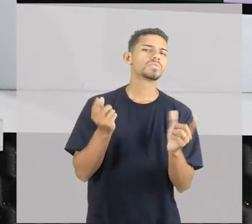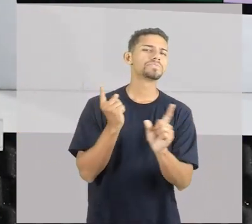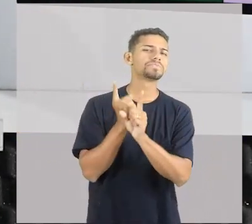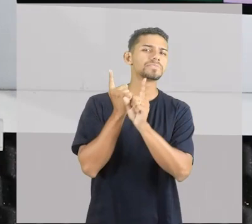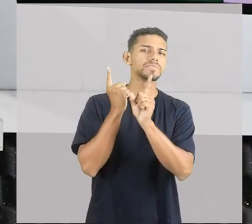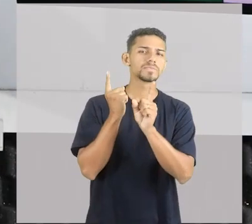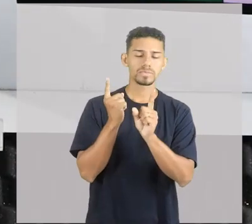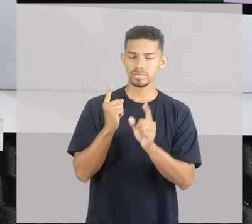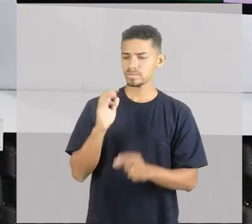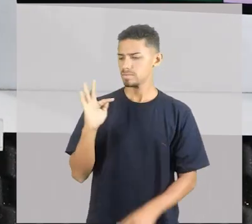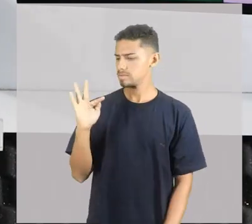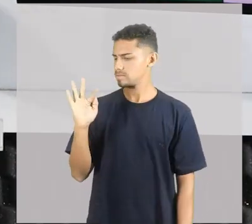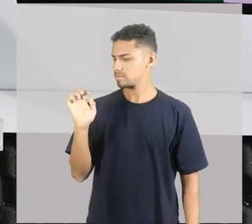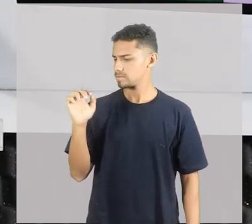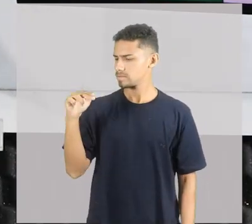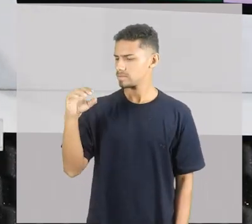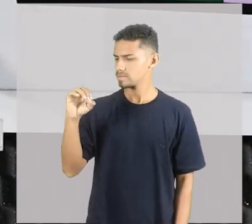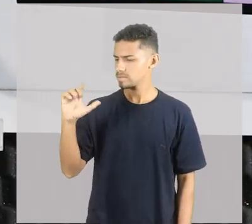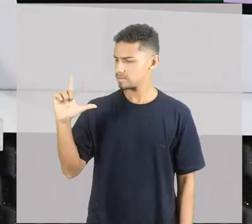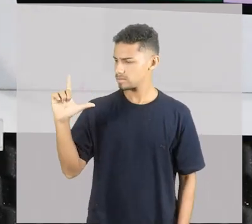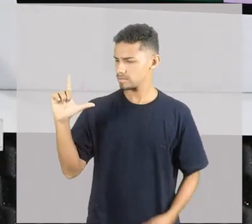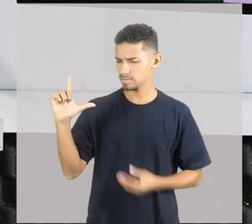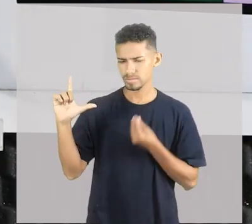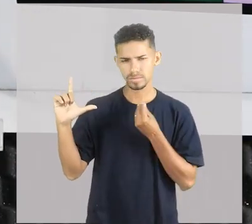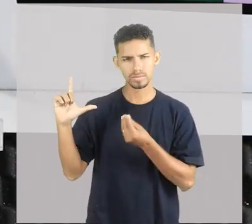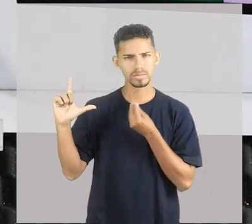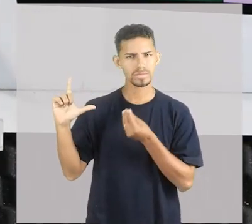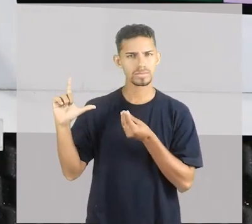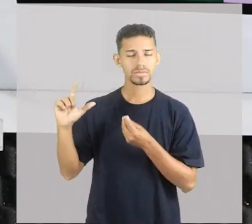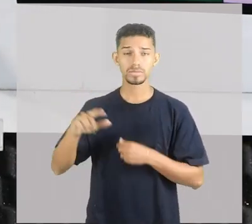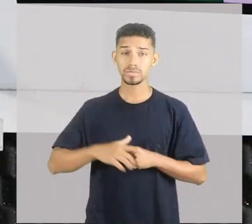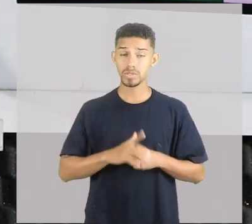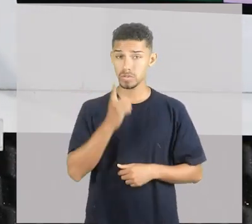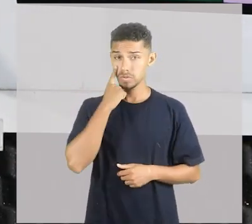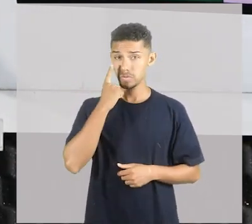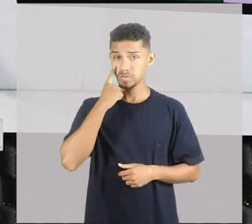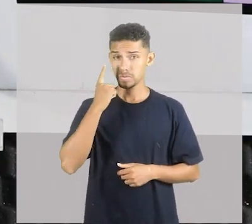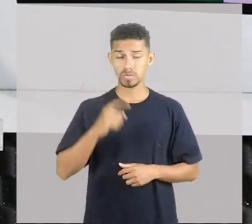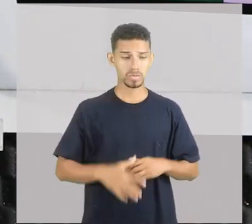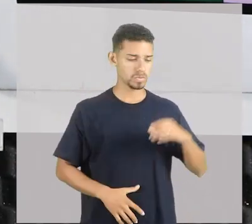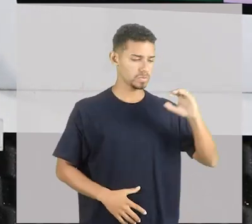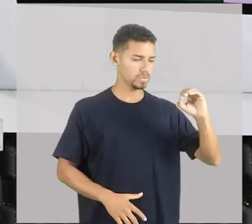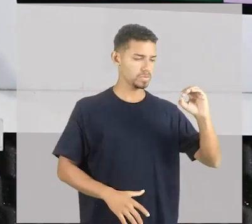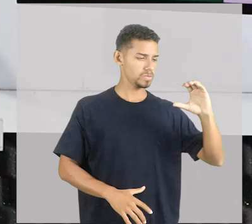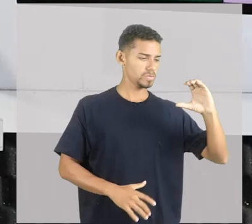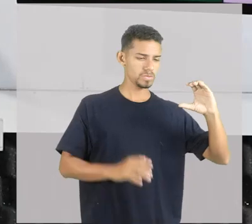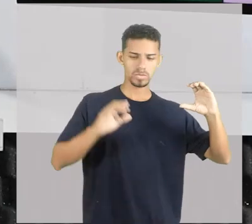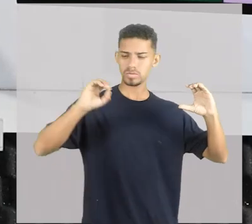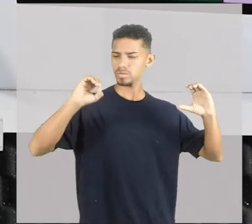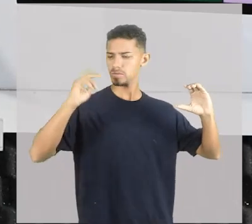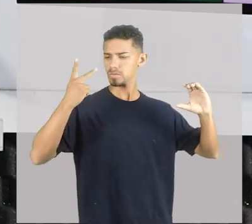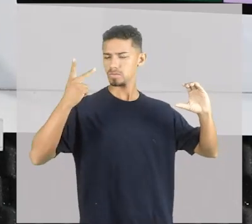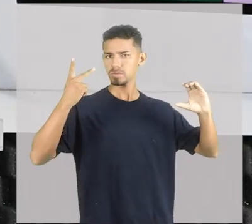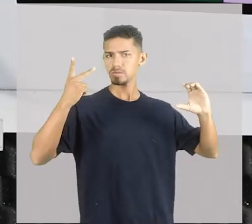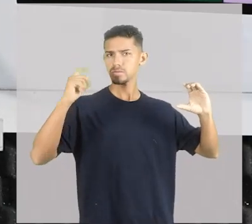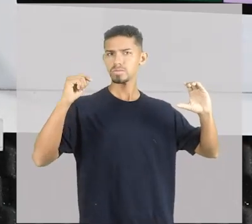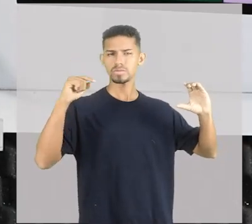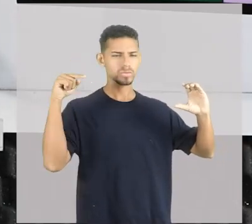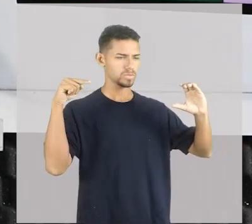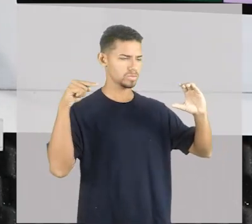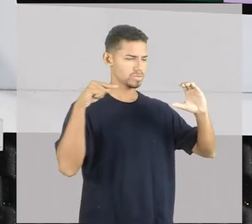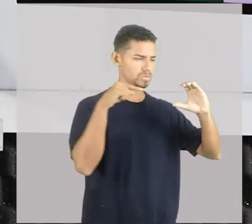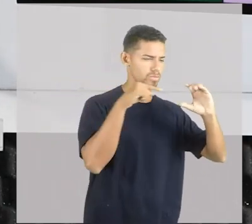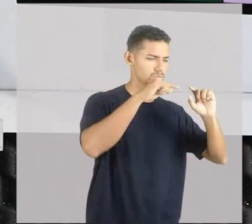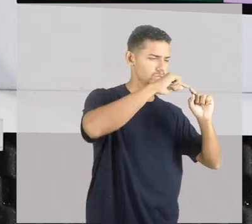fácil. No fenol você vai olhar a hidroxila, e essa hidroxila está ligada àquele anelzinho aromático que você